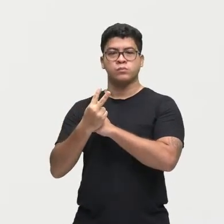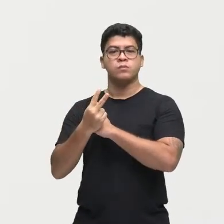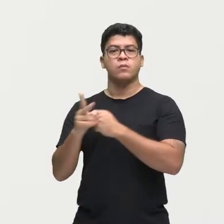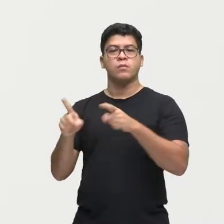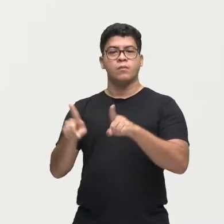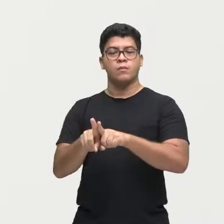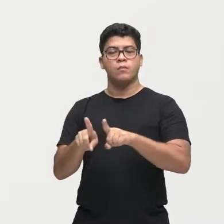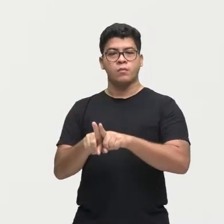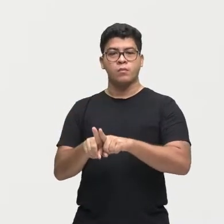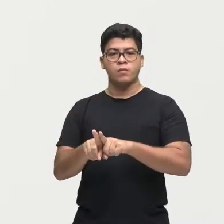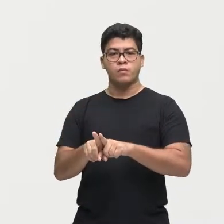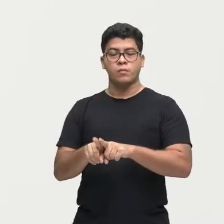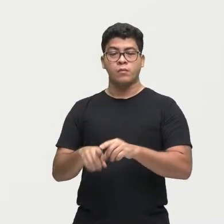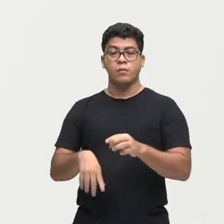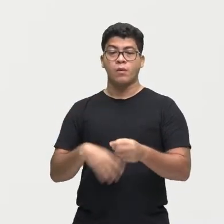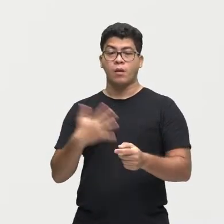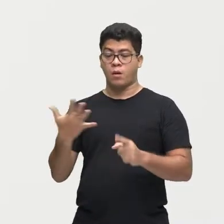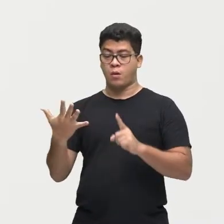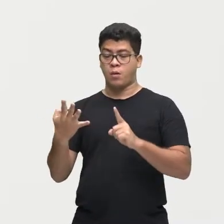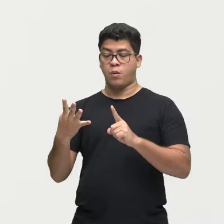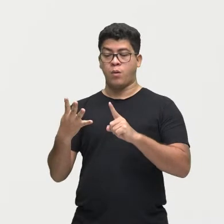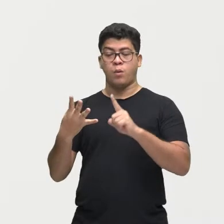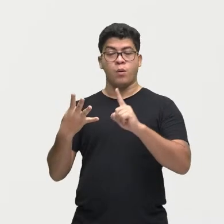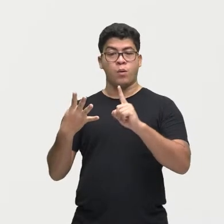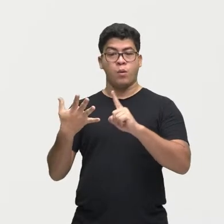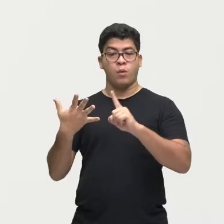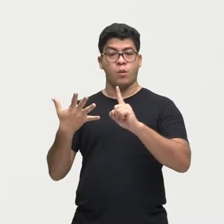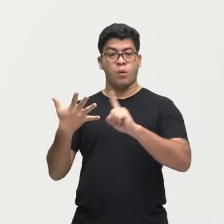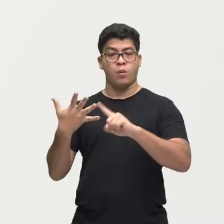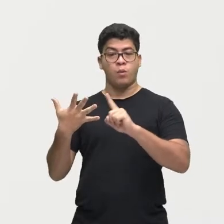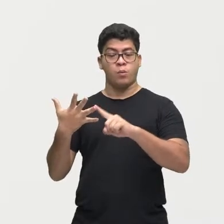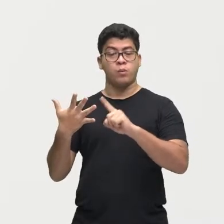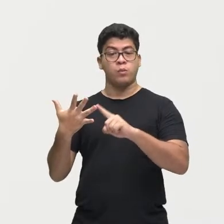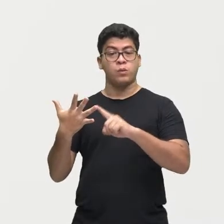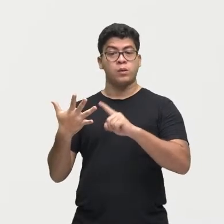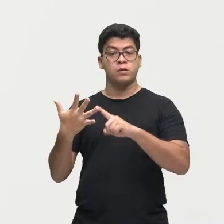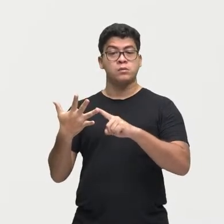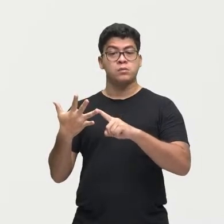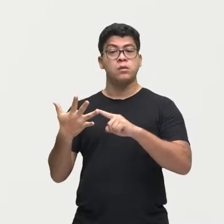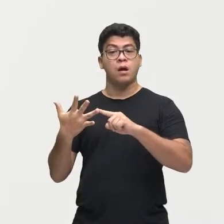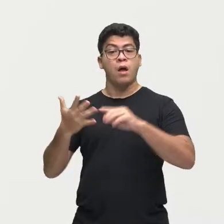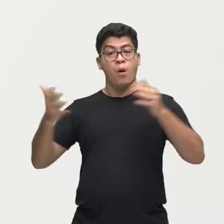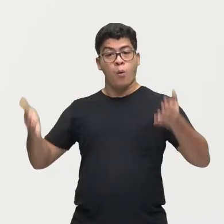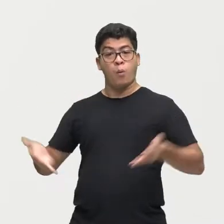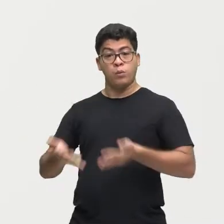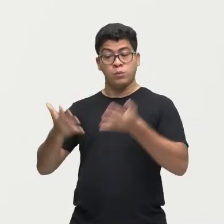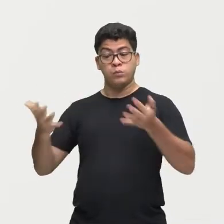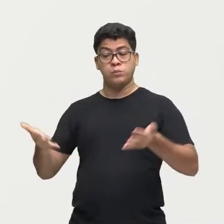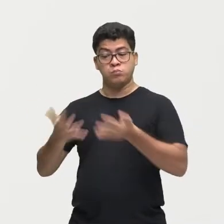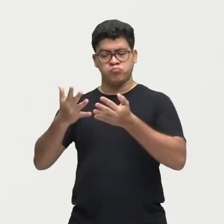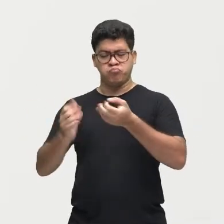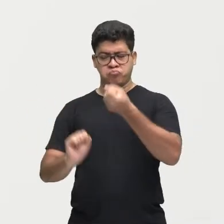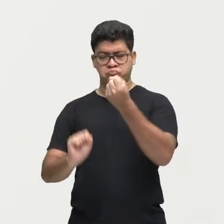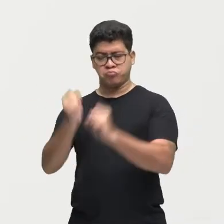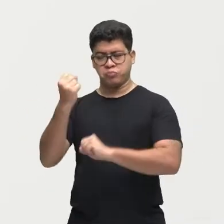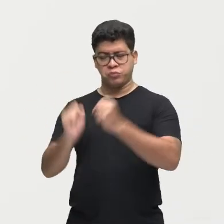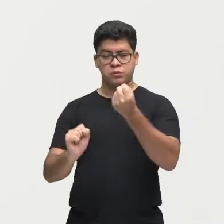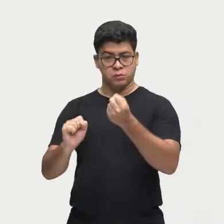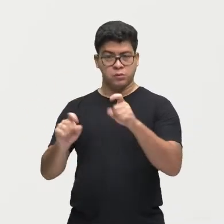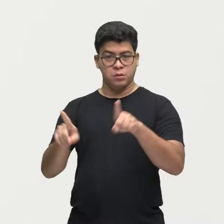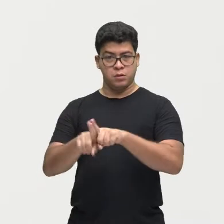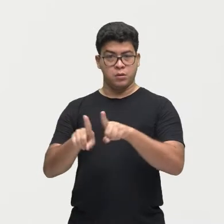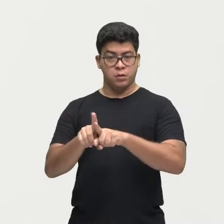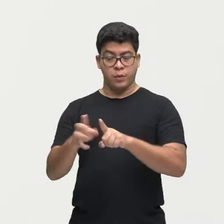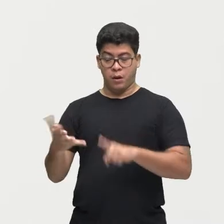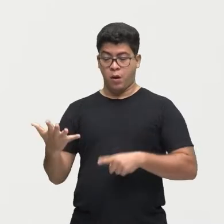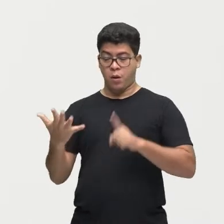desse estado aí. O incentivo às manufaturas e ao processo do colonialismo, ou seja, criar